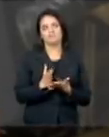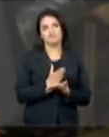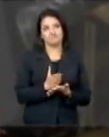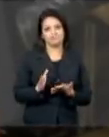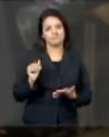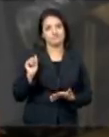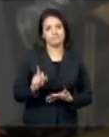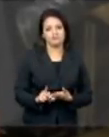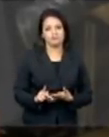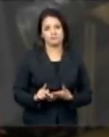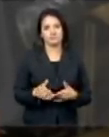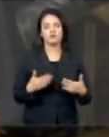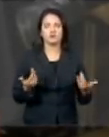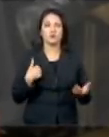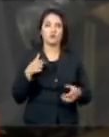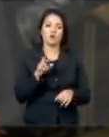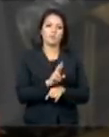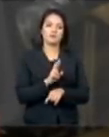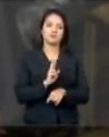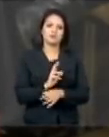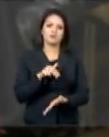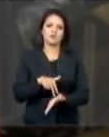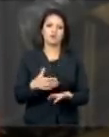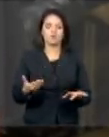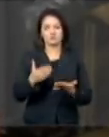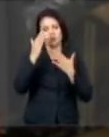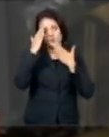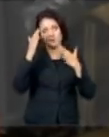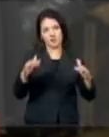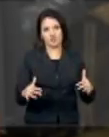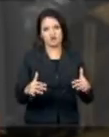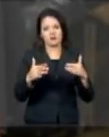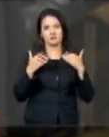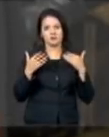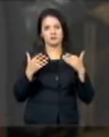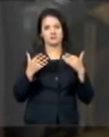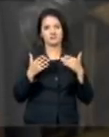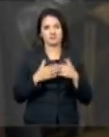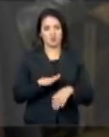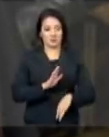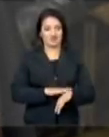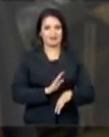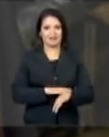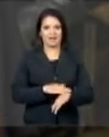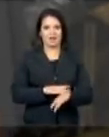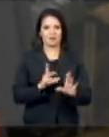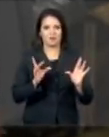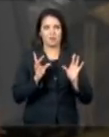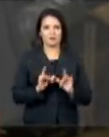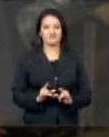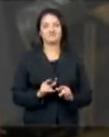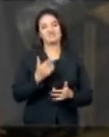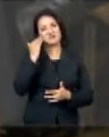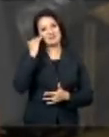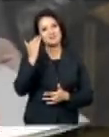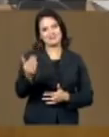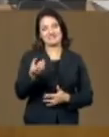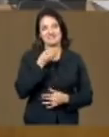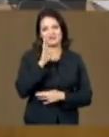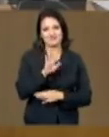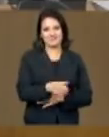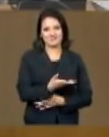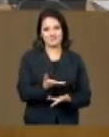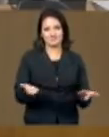cure representamos nessa tribuna agradecemos a atenção de vossa excelência está piscando meu tempo muito obrigado a botar já todos ea todas